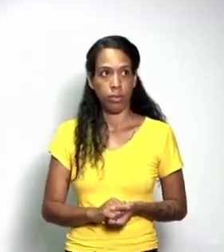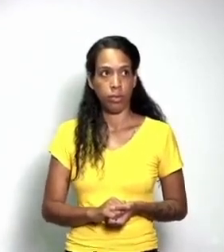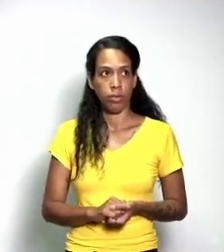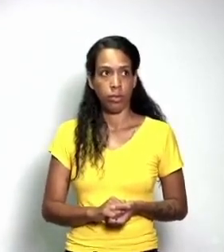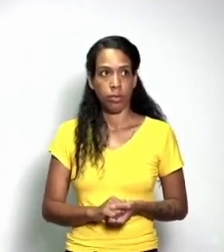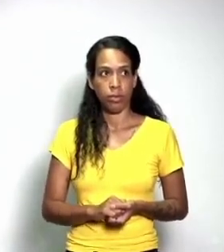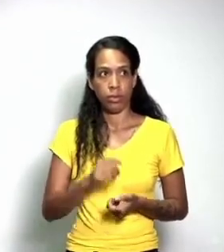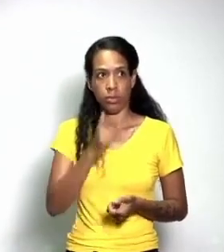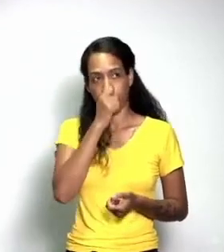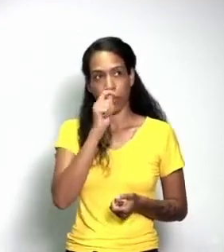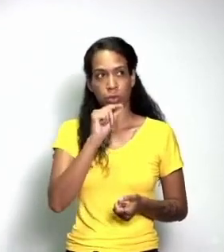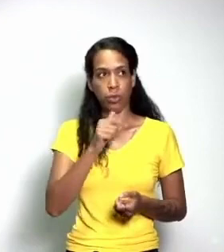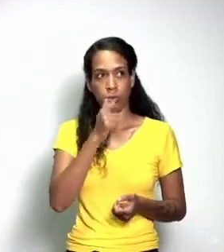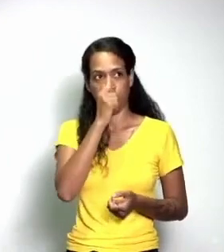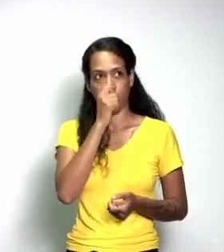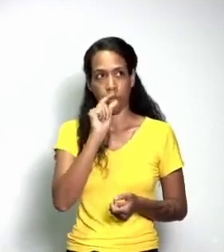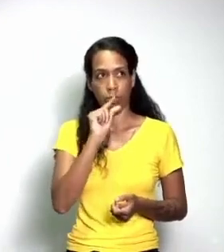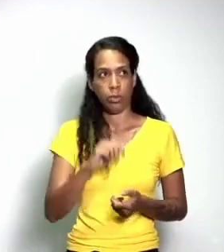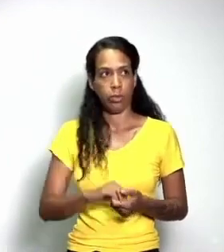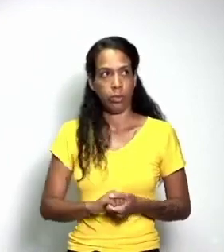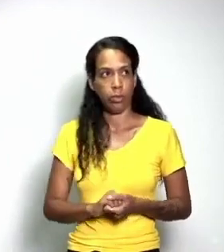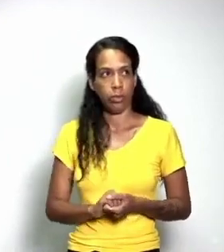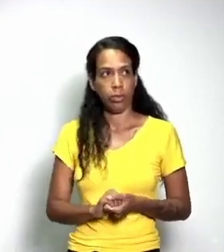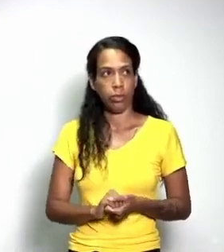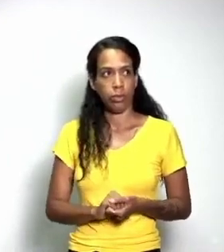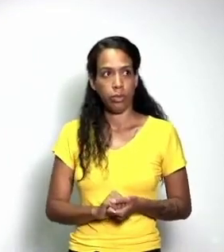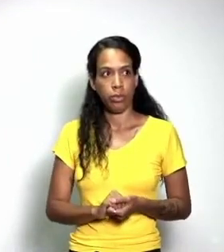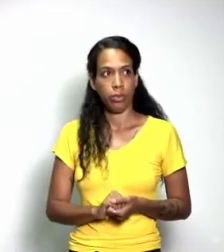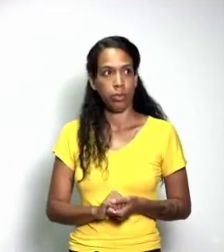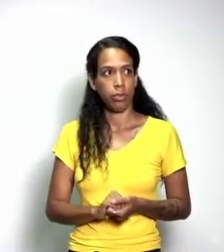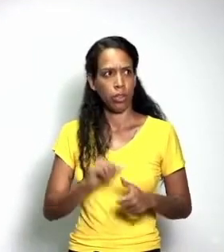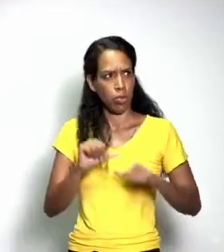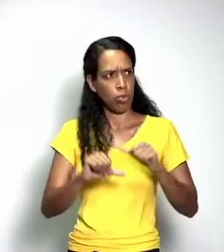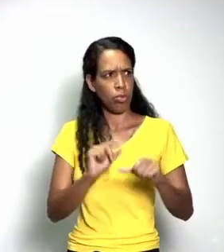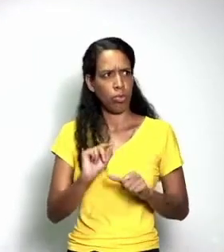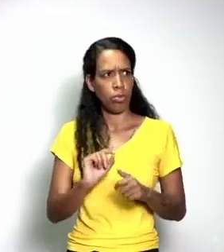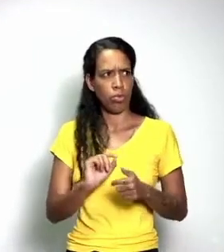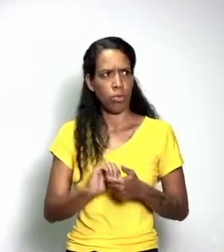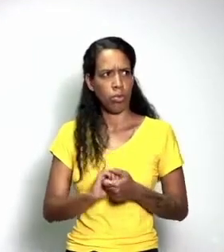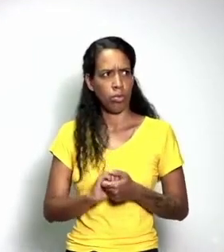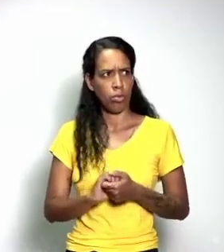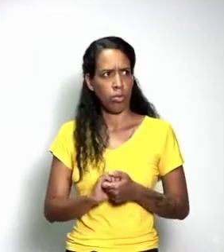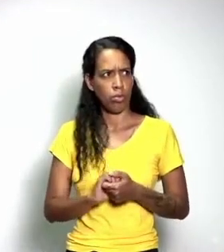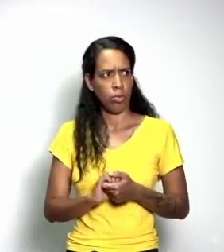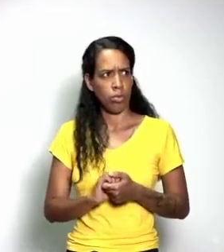sempre com a mão, você pode segurar aqui mesmo para não ter risco de se prender nunca. Isso, pode travar.